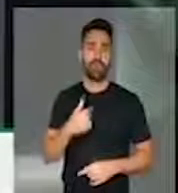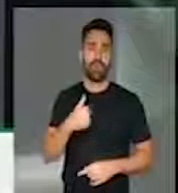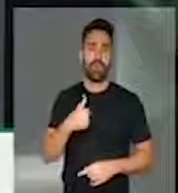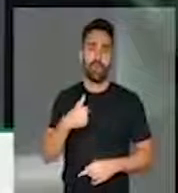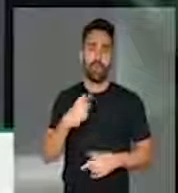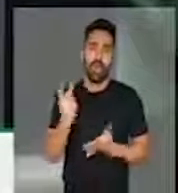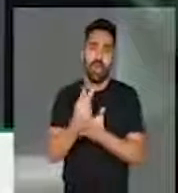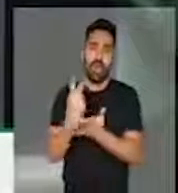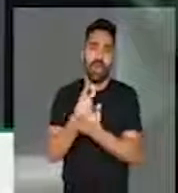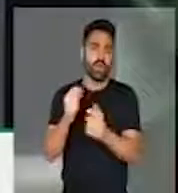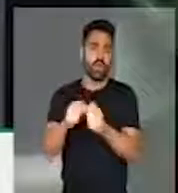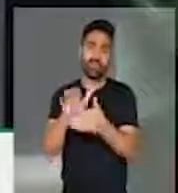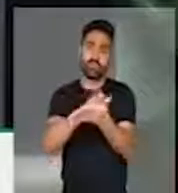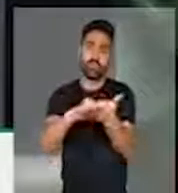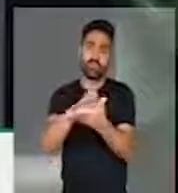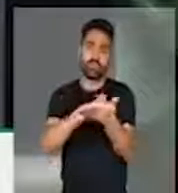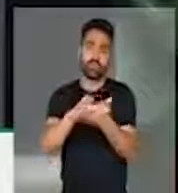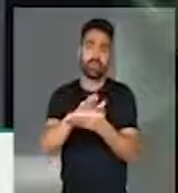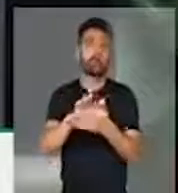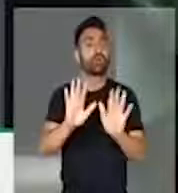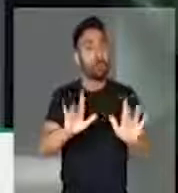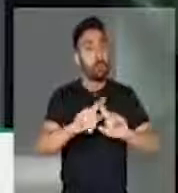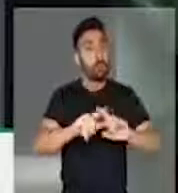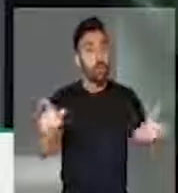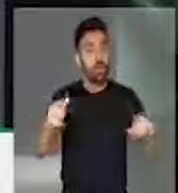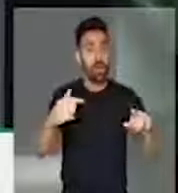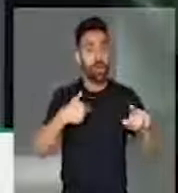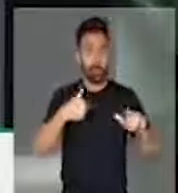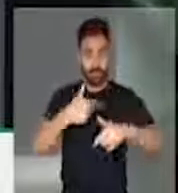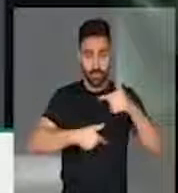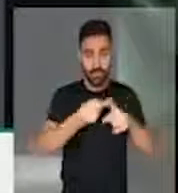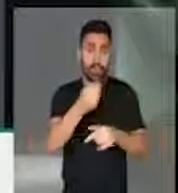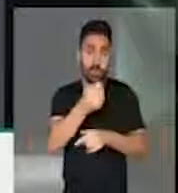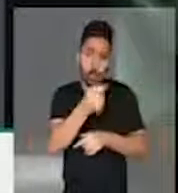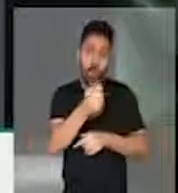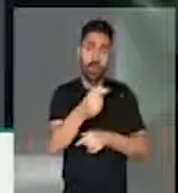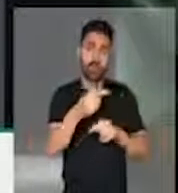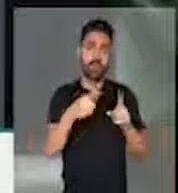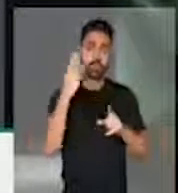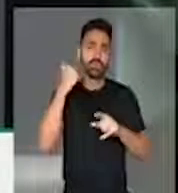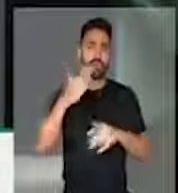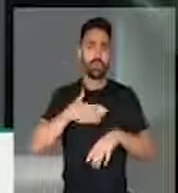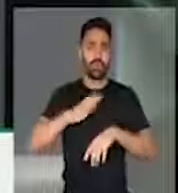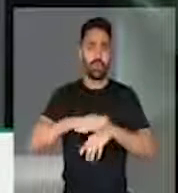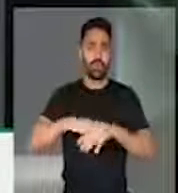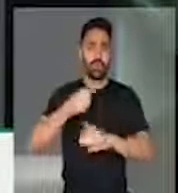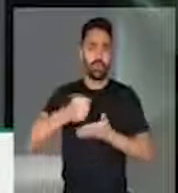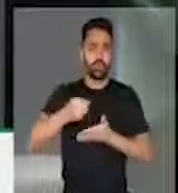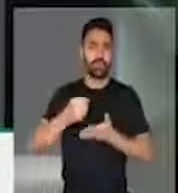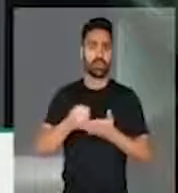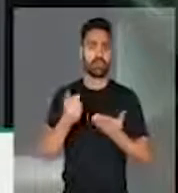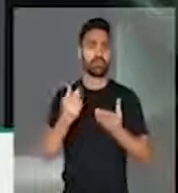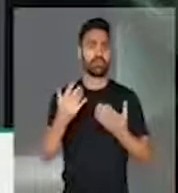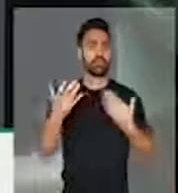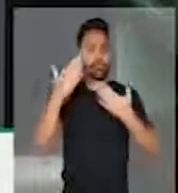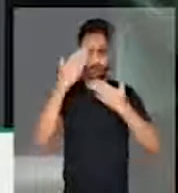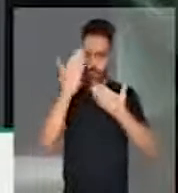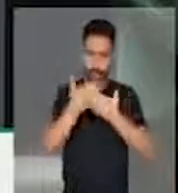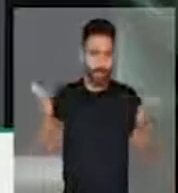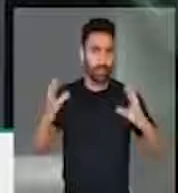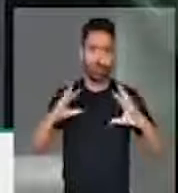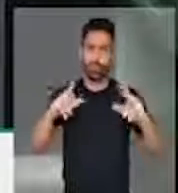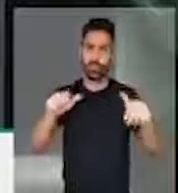não fiz nada, mas o pouco que eu fiz muito. É minha obrigação e eu estou cumprindo. Obrigado a todos vocês,